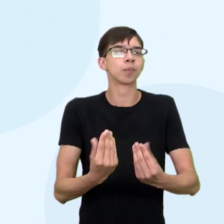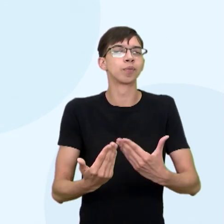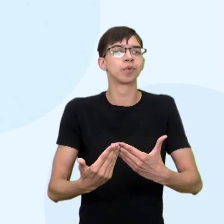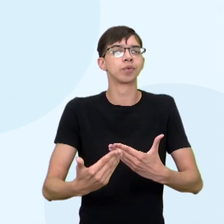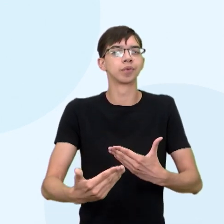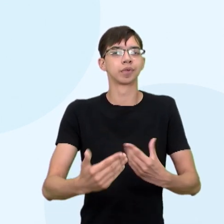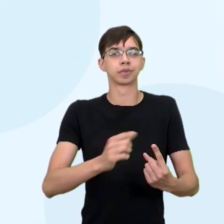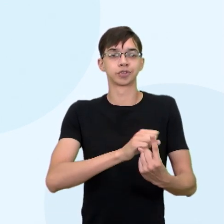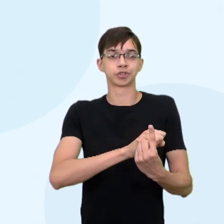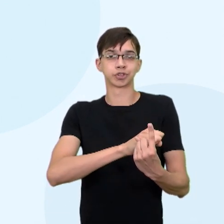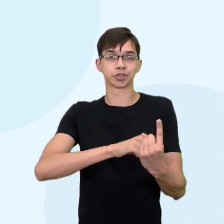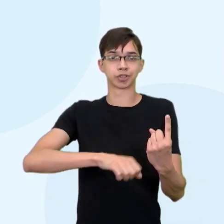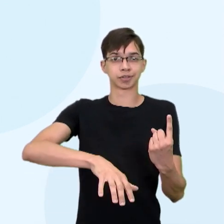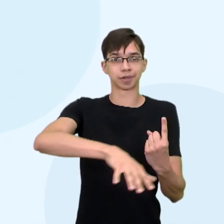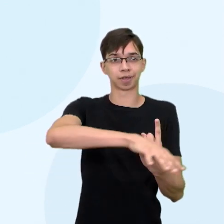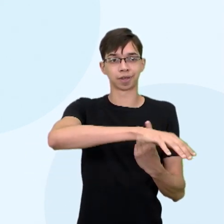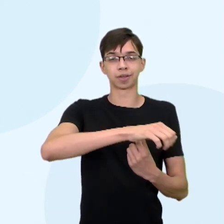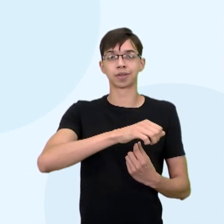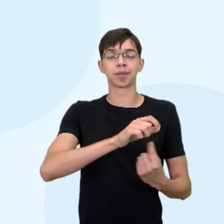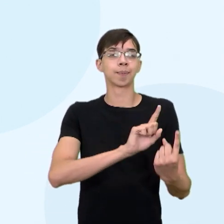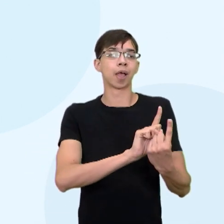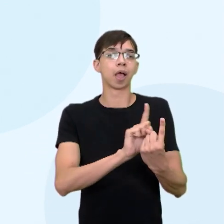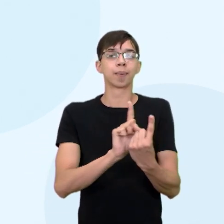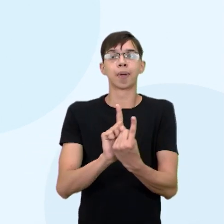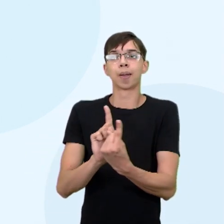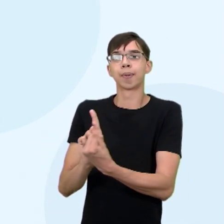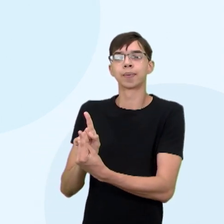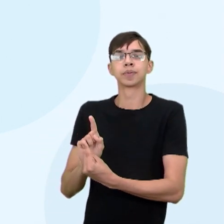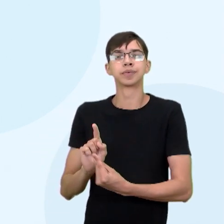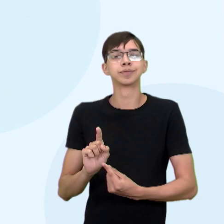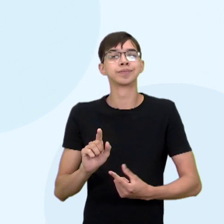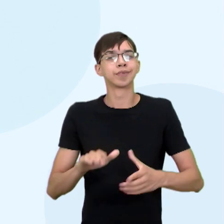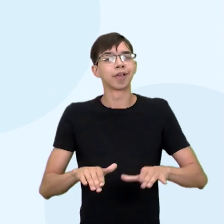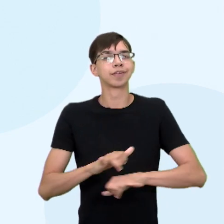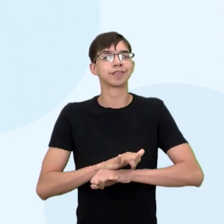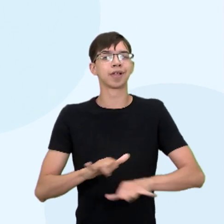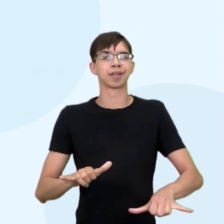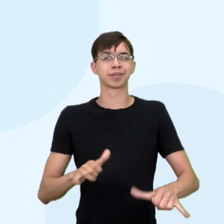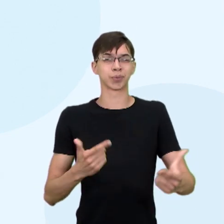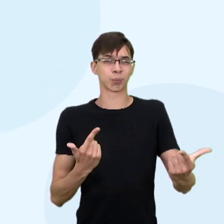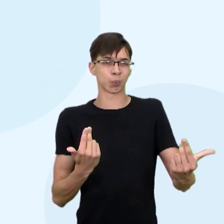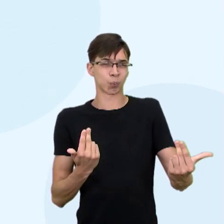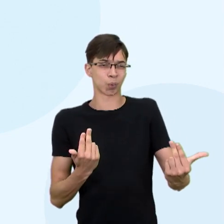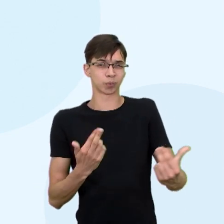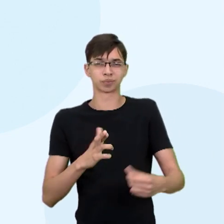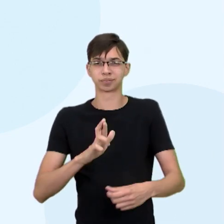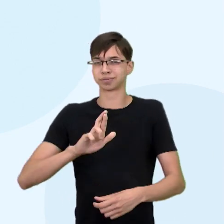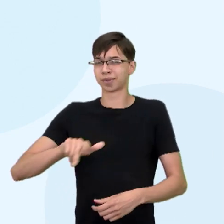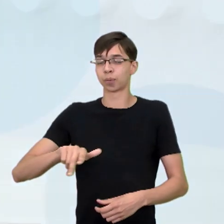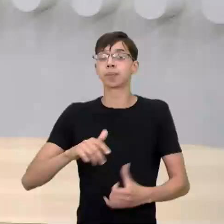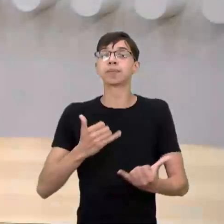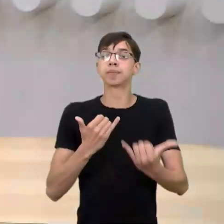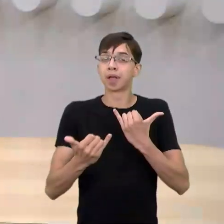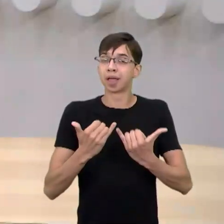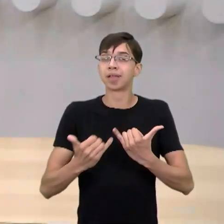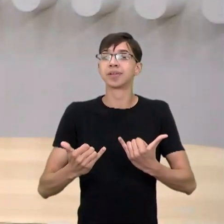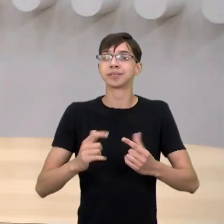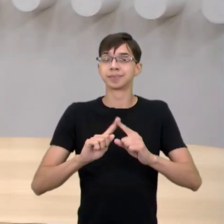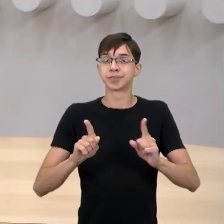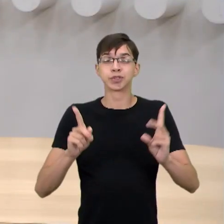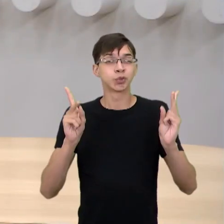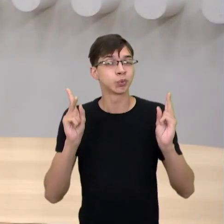existem pessoas iguais. Por mais que a gente seja muito parecido, as pessoas não são completamente iguais. Porque se